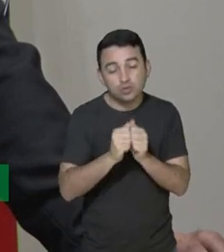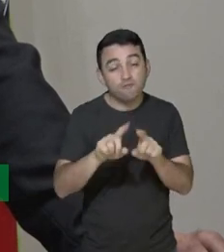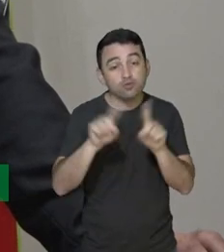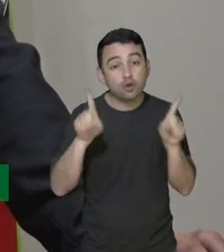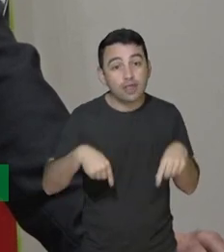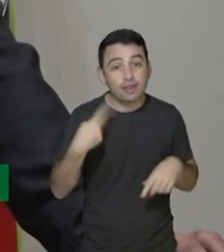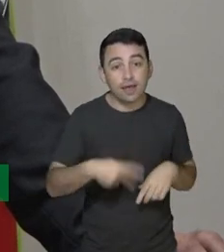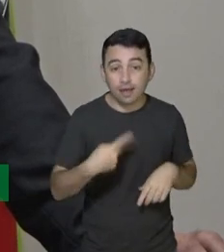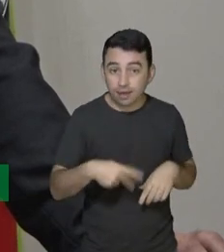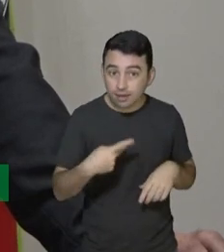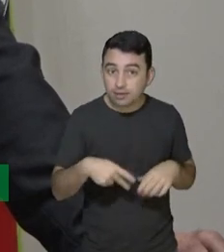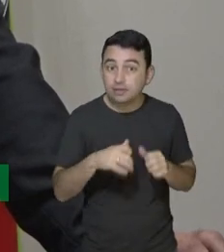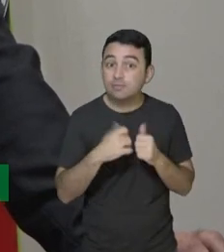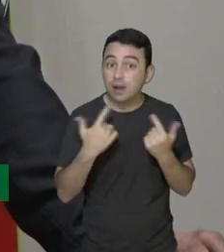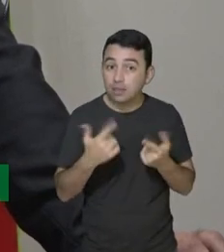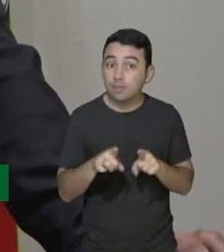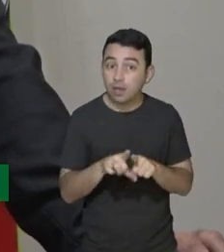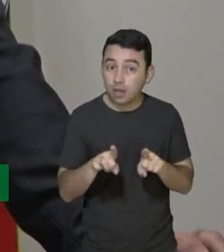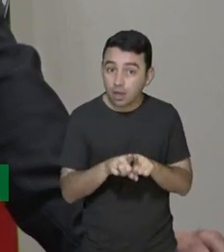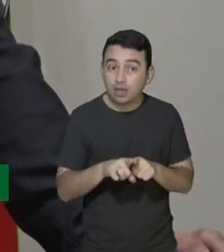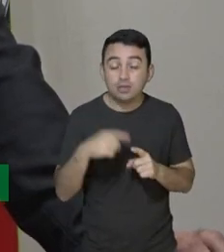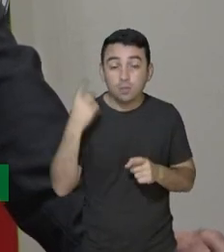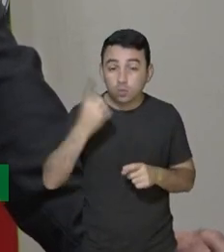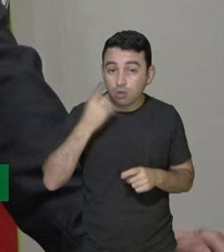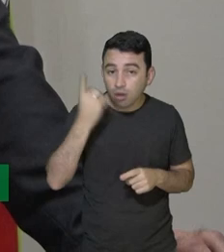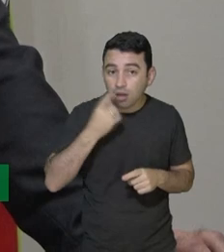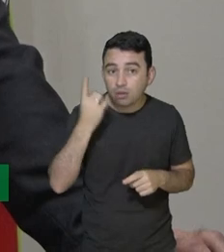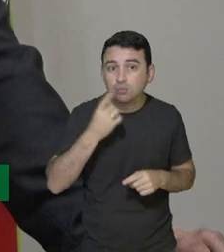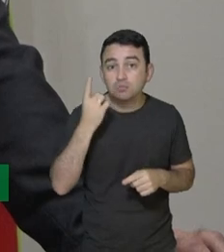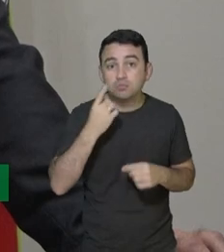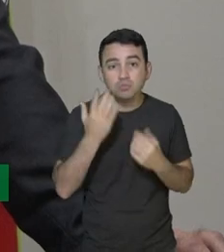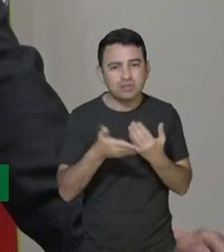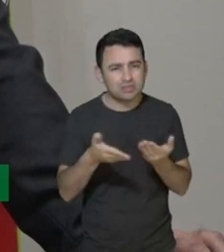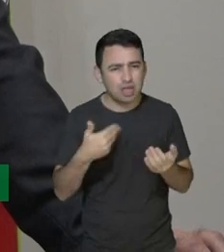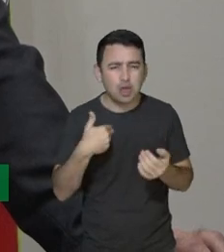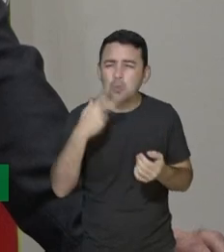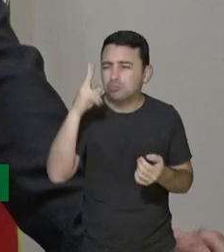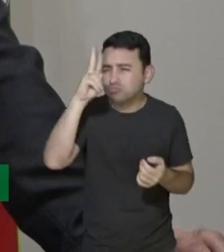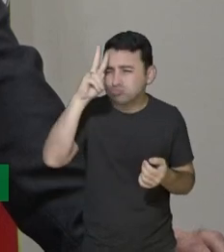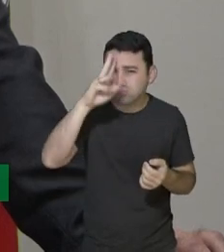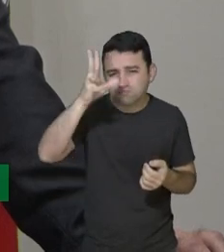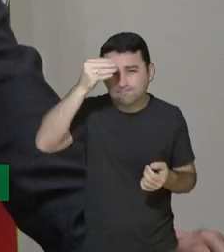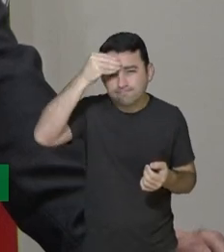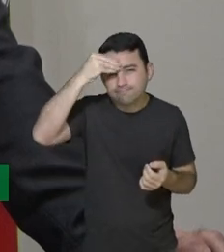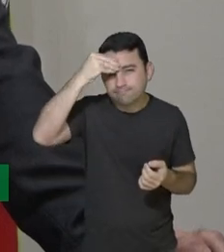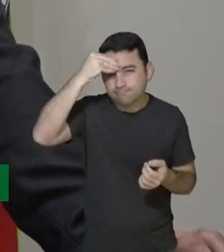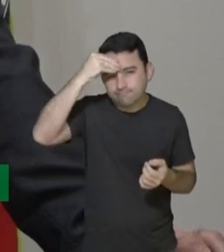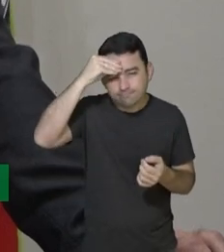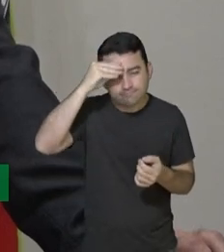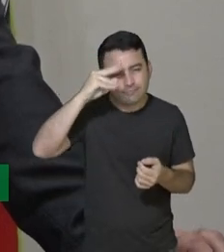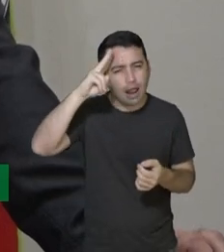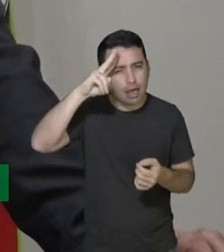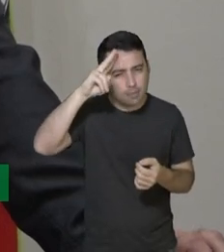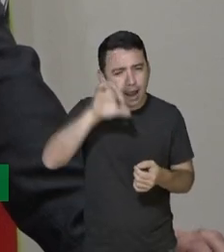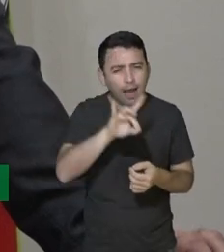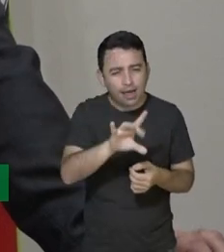Casa, aos parlamentares, levo uma recordação grande de cada